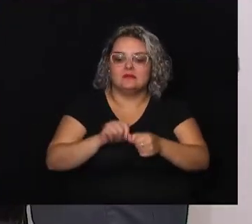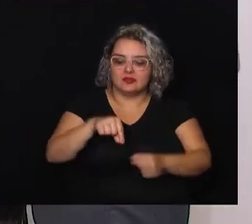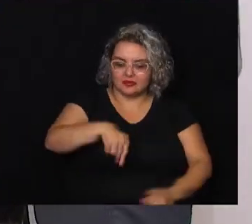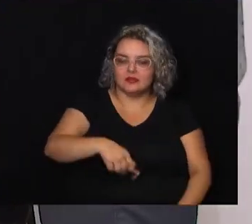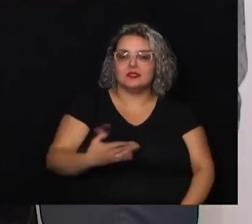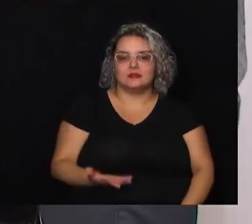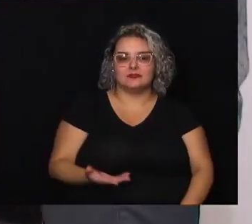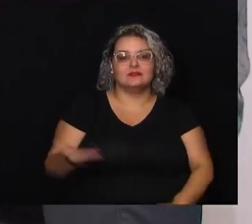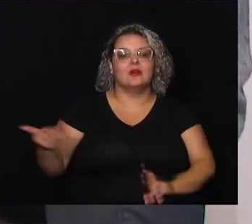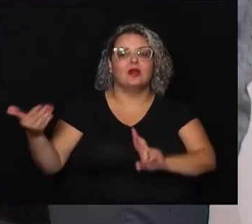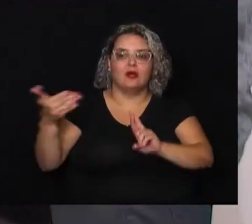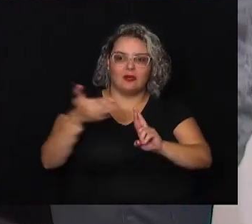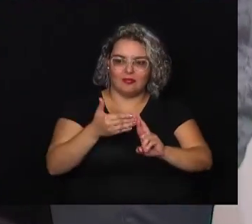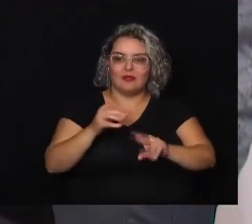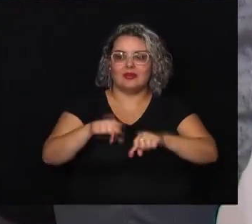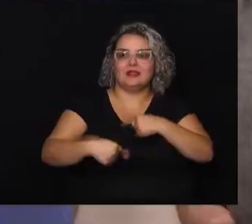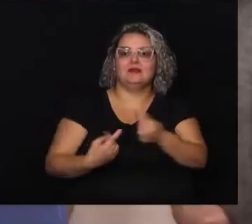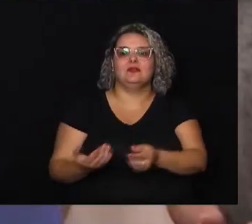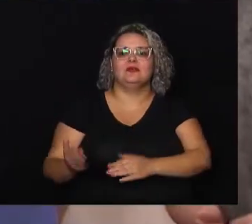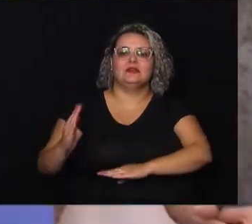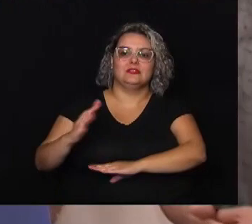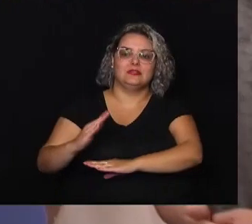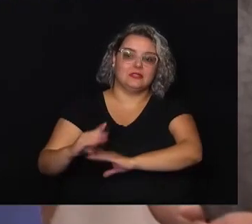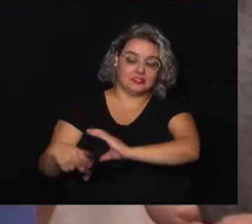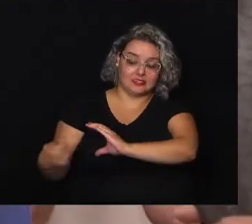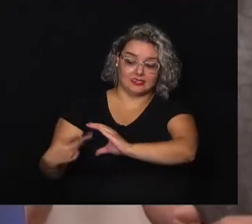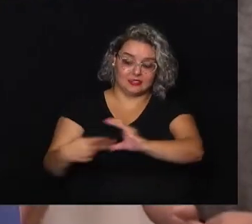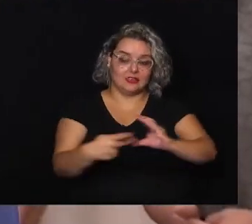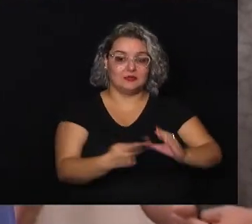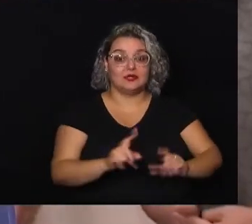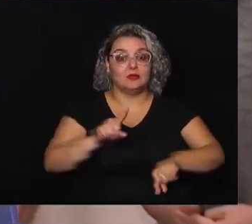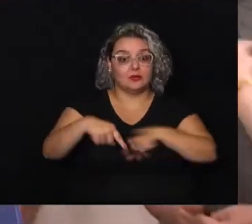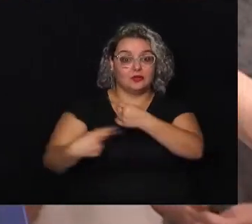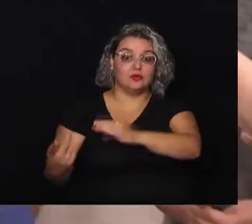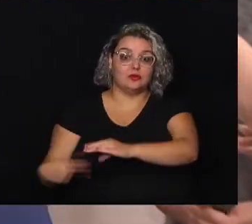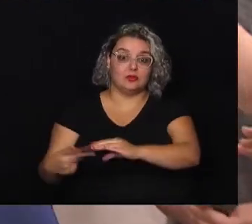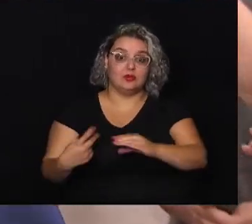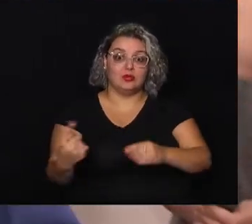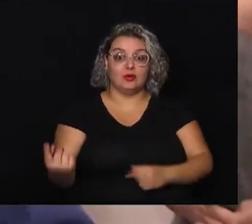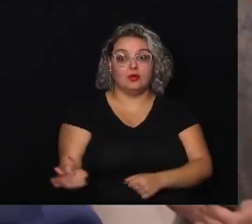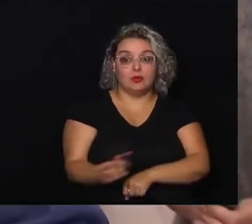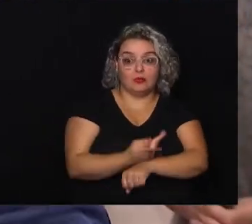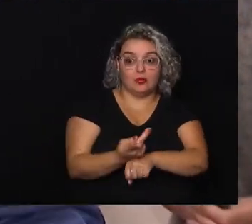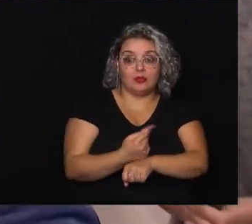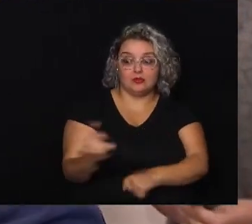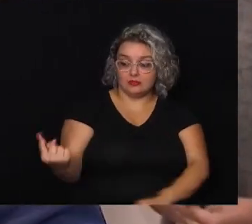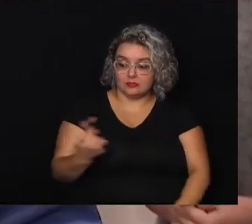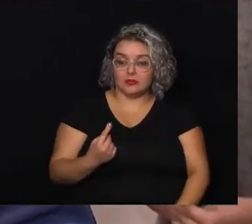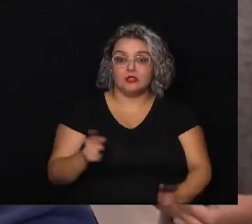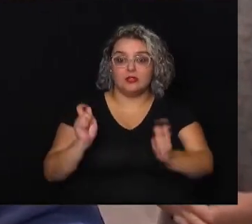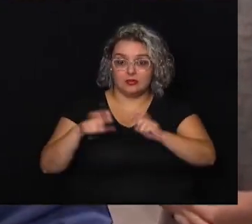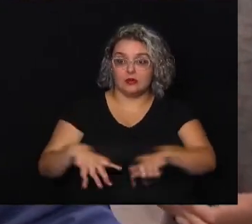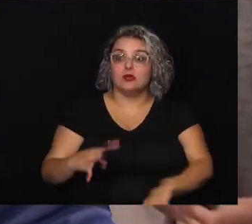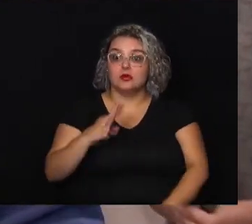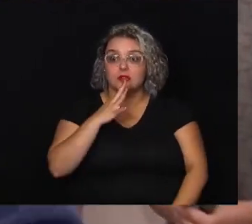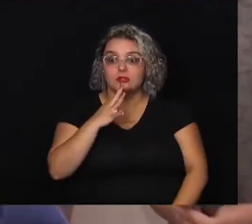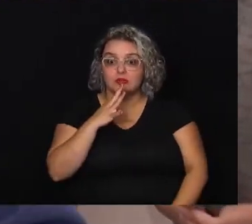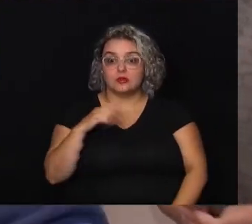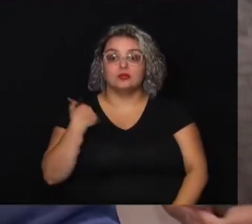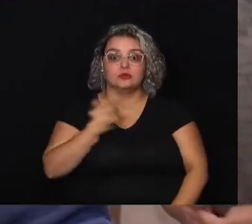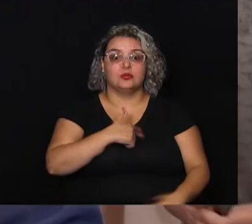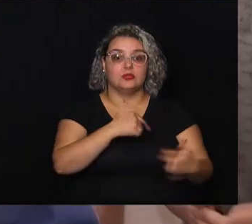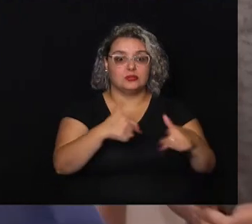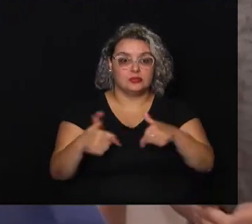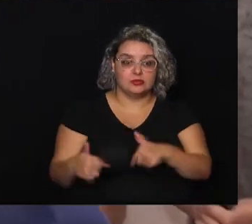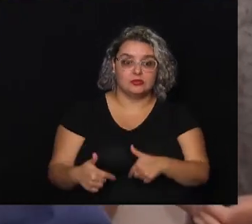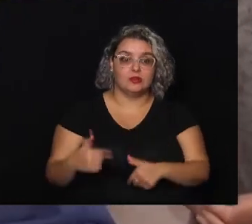como referência para outras câmaras. Quando uma outra câmara procura se capacitar, conhecer o nosso trabalho, o